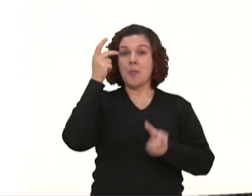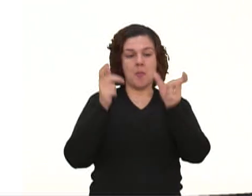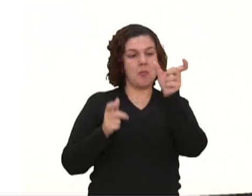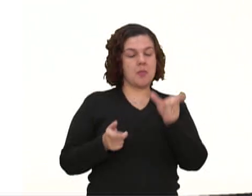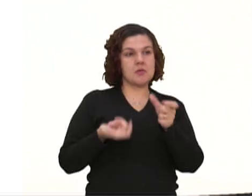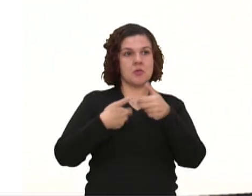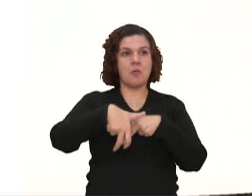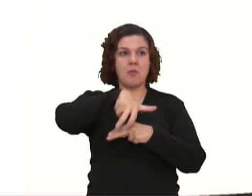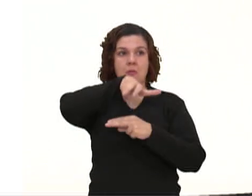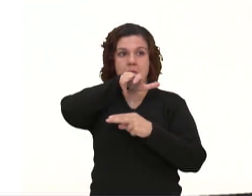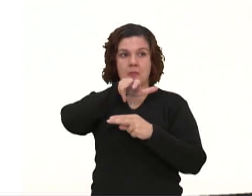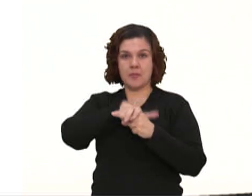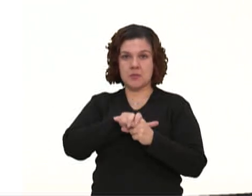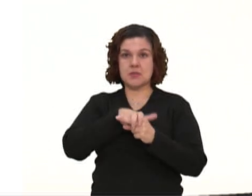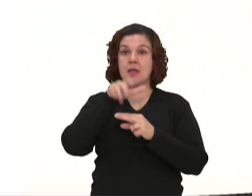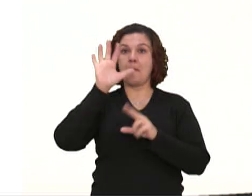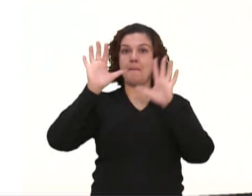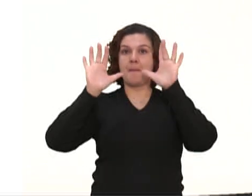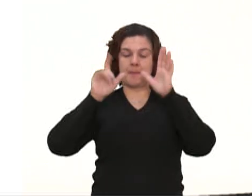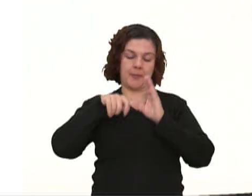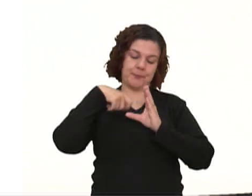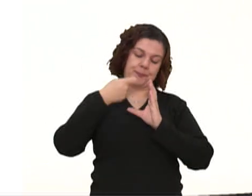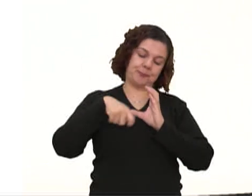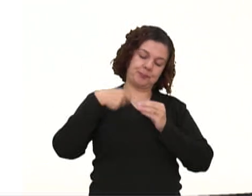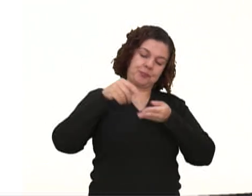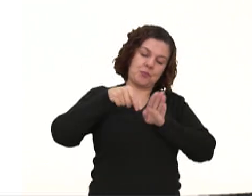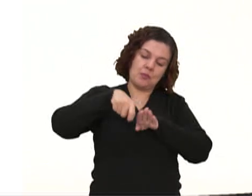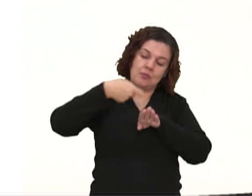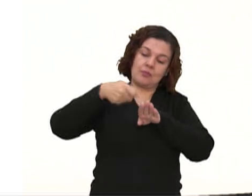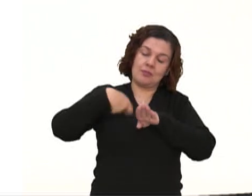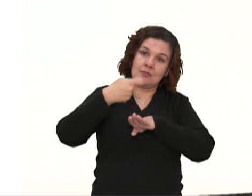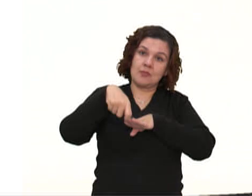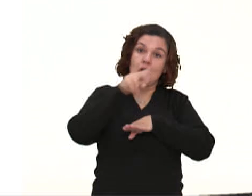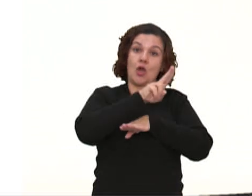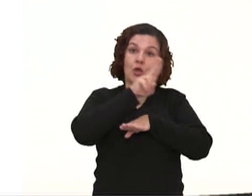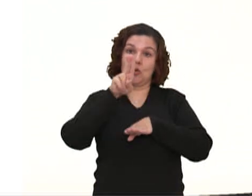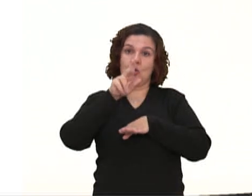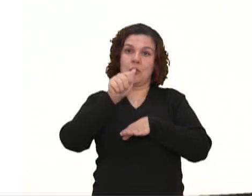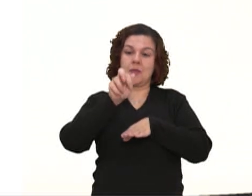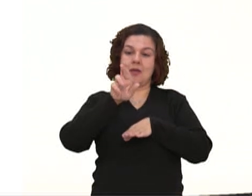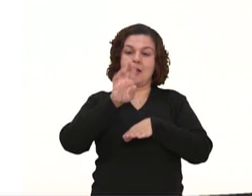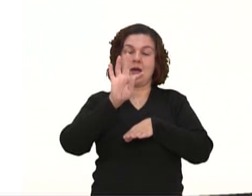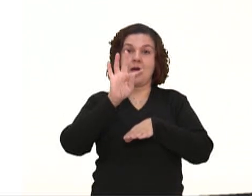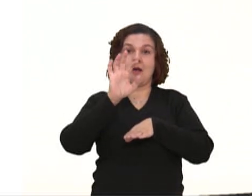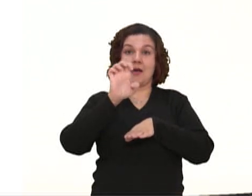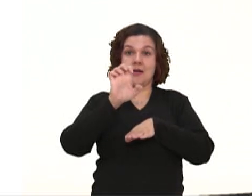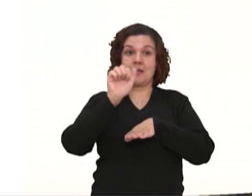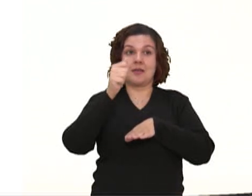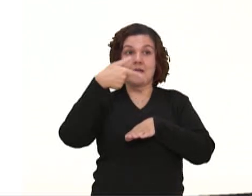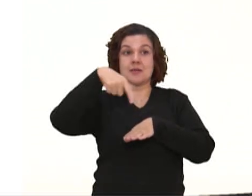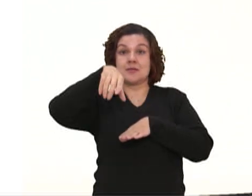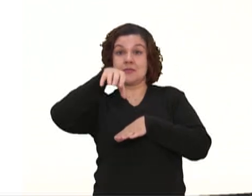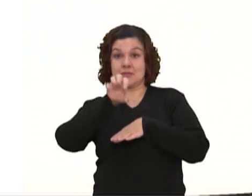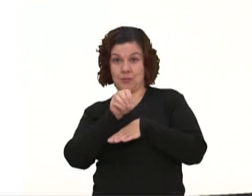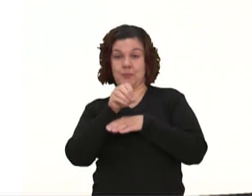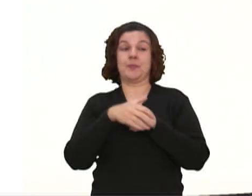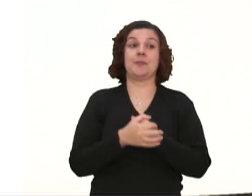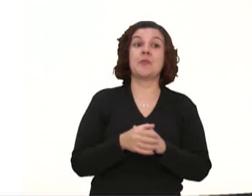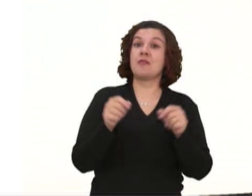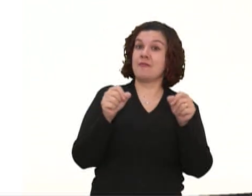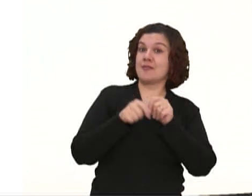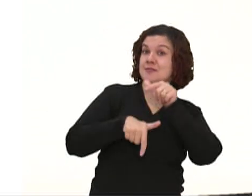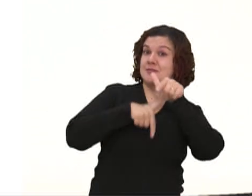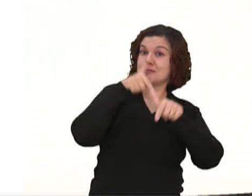um trabalho de forma manual. Então eram os chamados artesãos. Eles organizavam a sua atividade, o seu